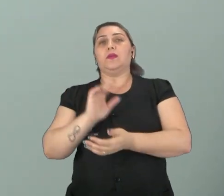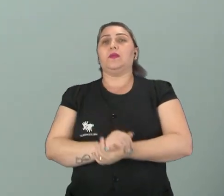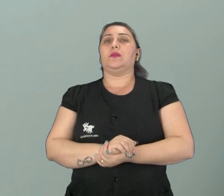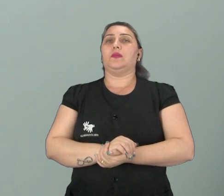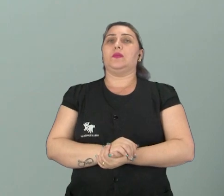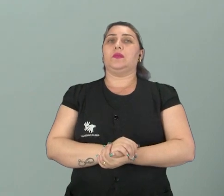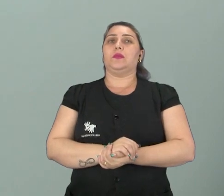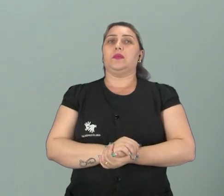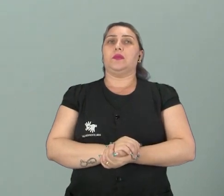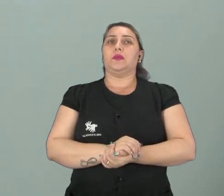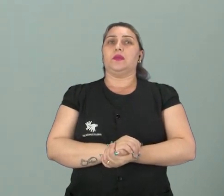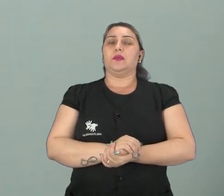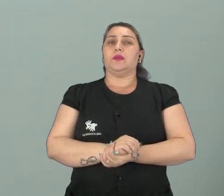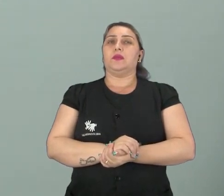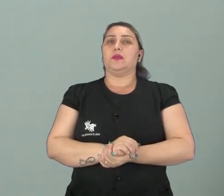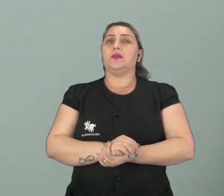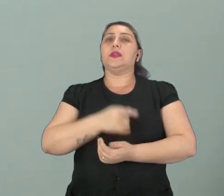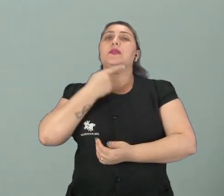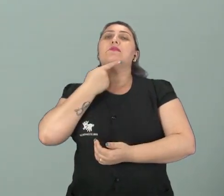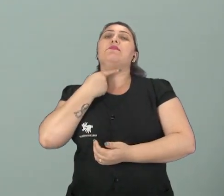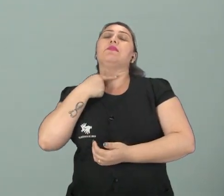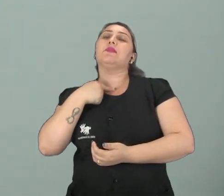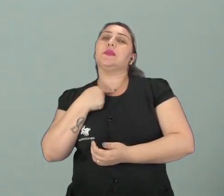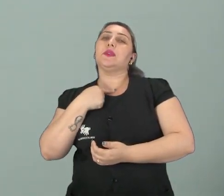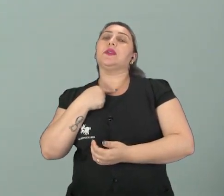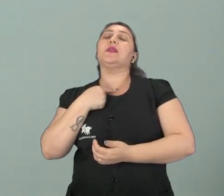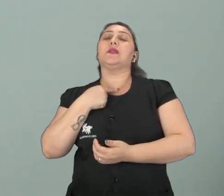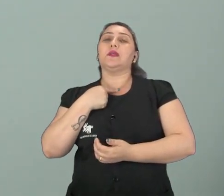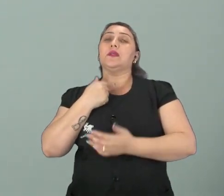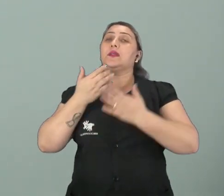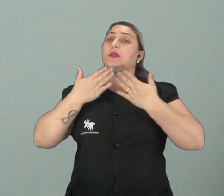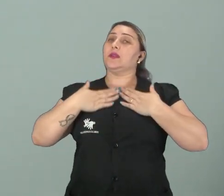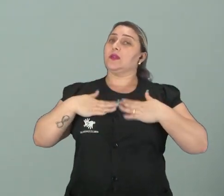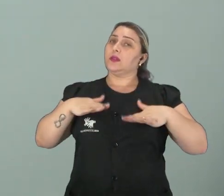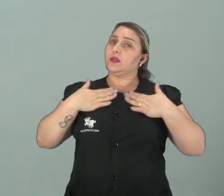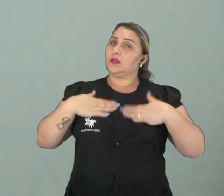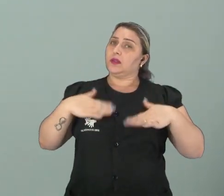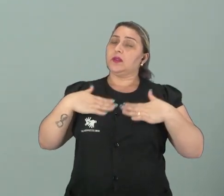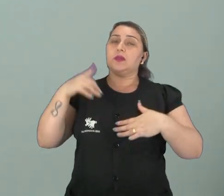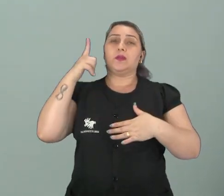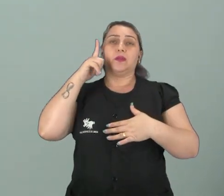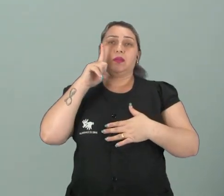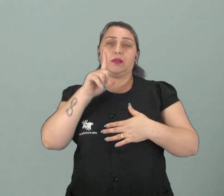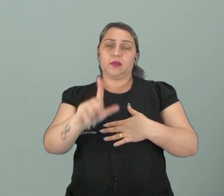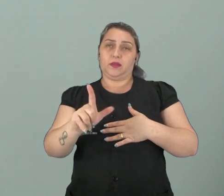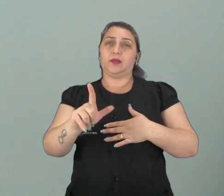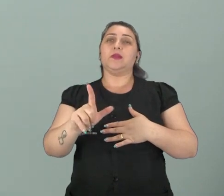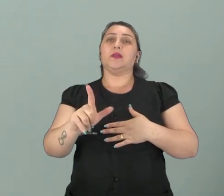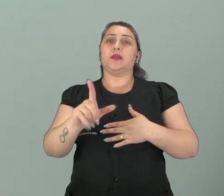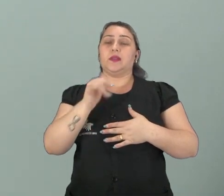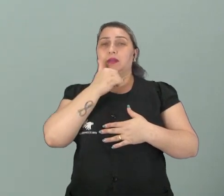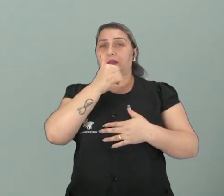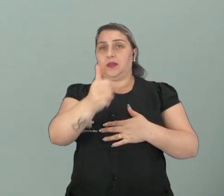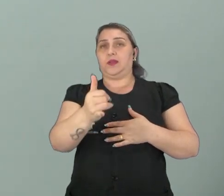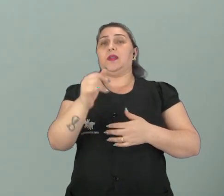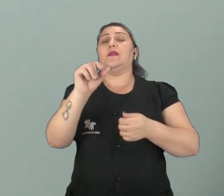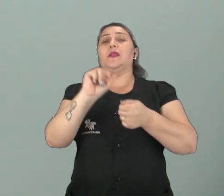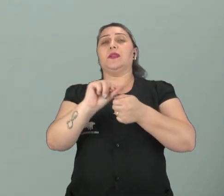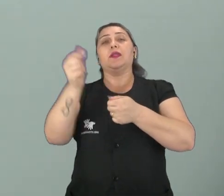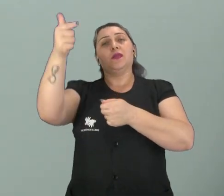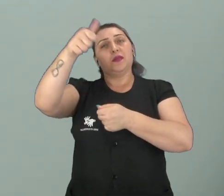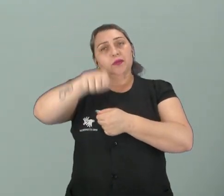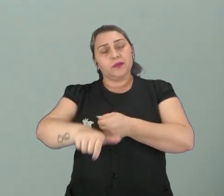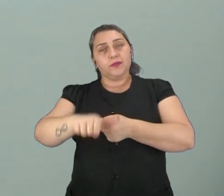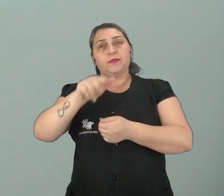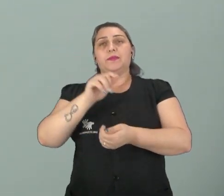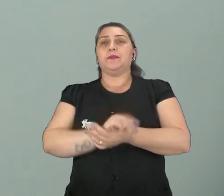né, com um desejo um pouco mais de repouso para conseguir restaurar suas energias e cumprir tudo de novo.